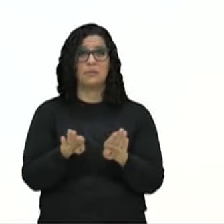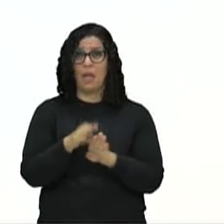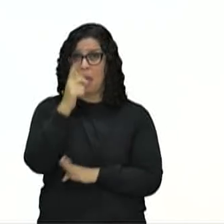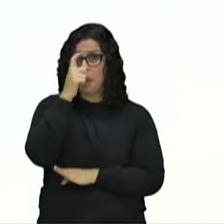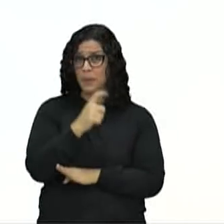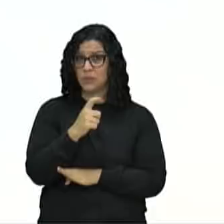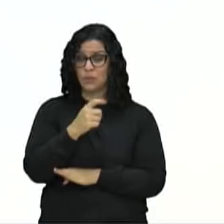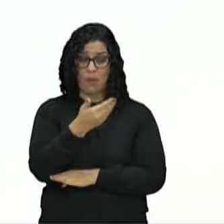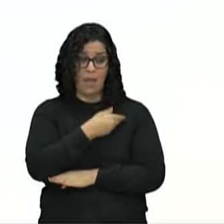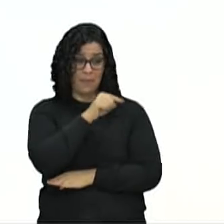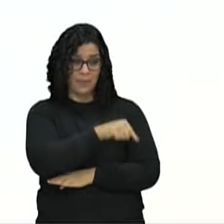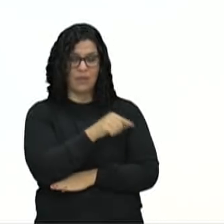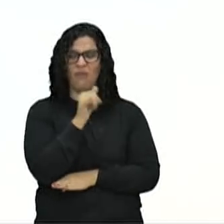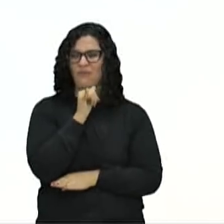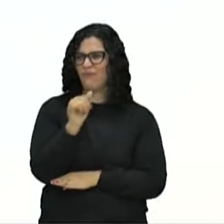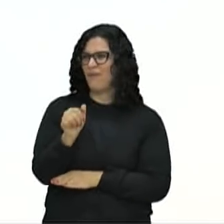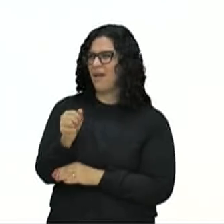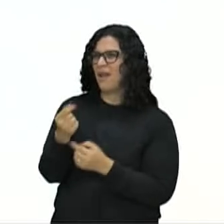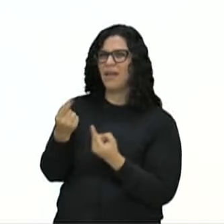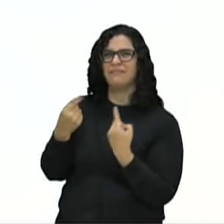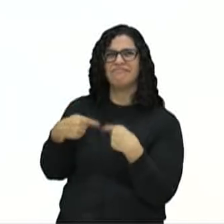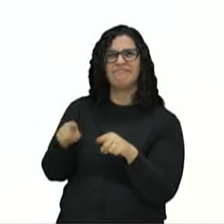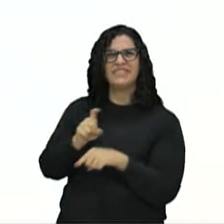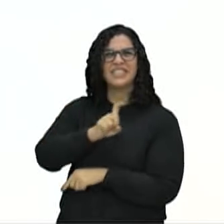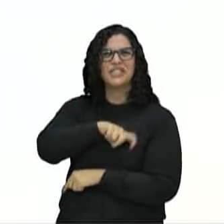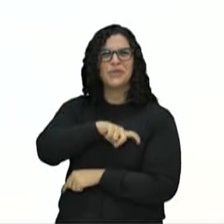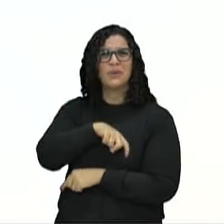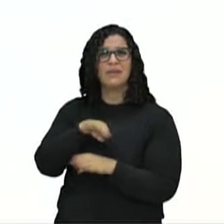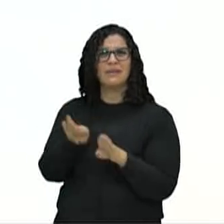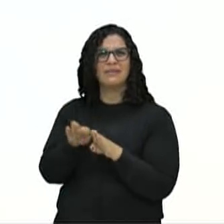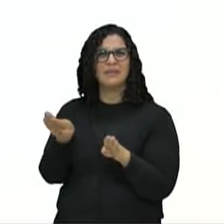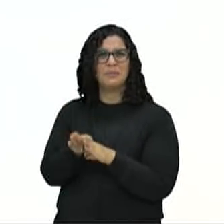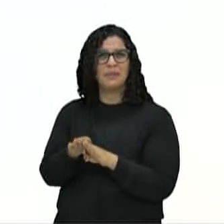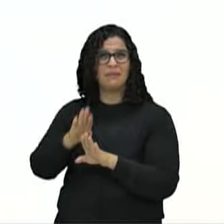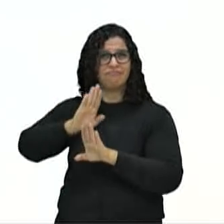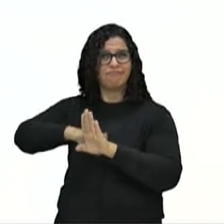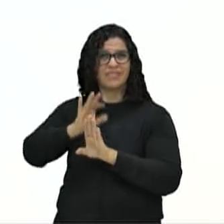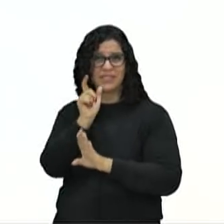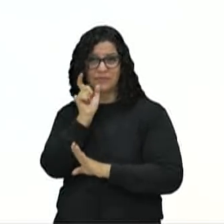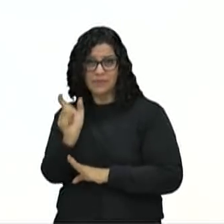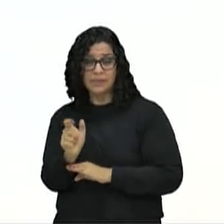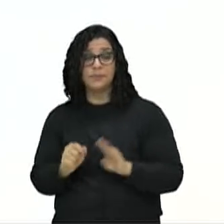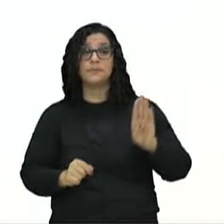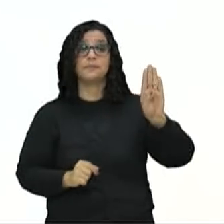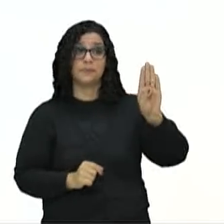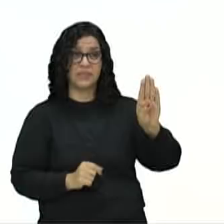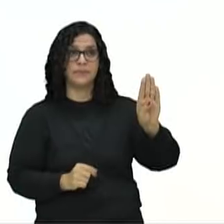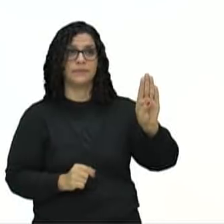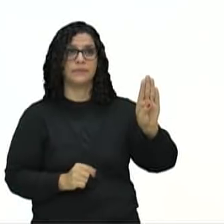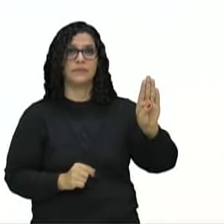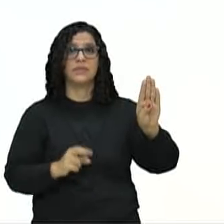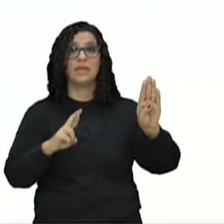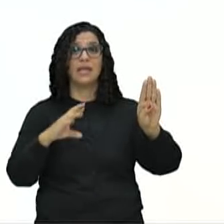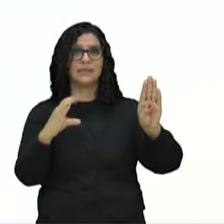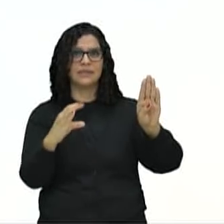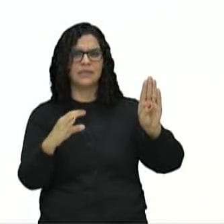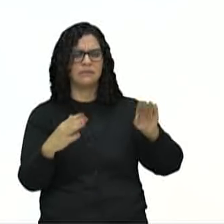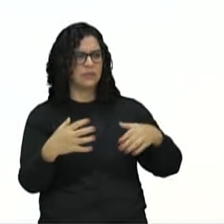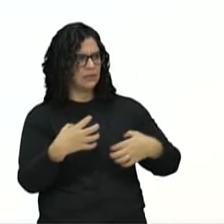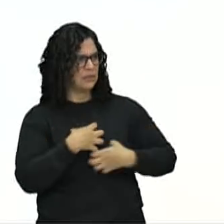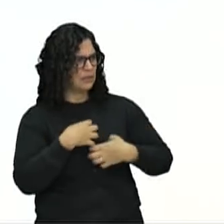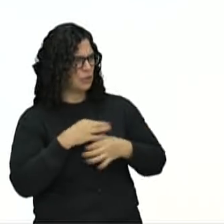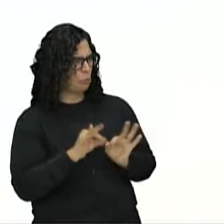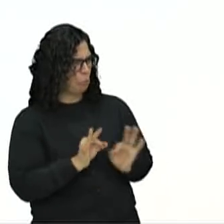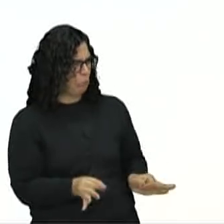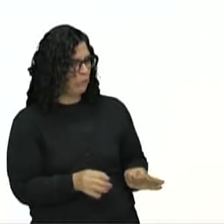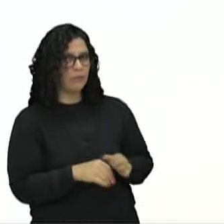interlocutor de Cruzoé é irônico na expressão? Sim ou não? Letra B. Cruzoé se sente